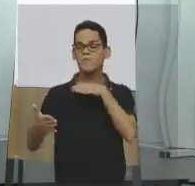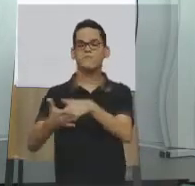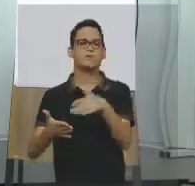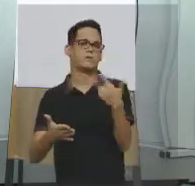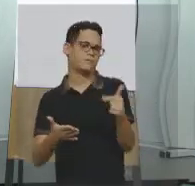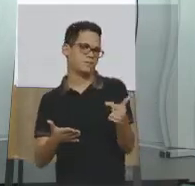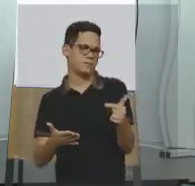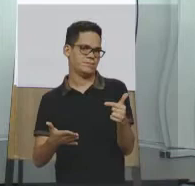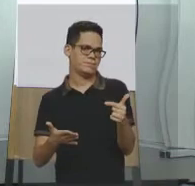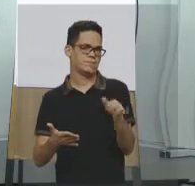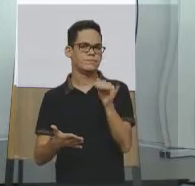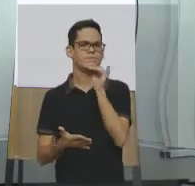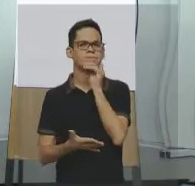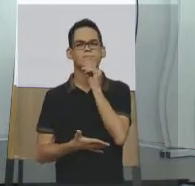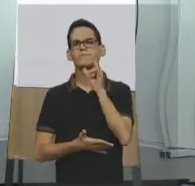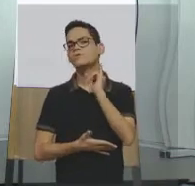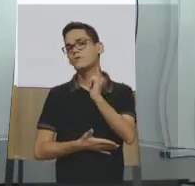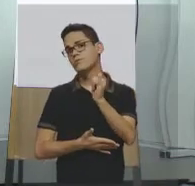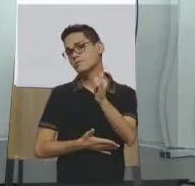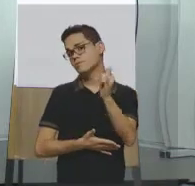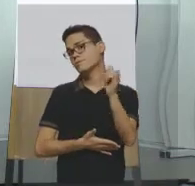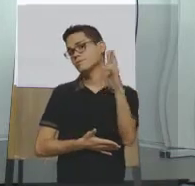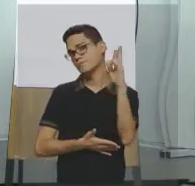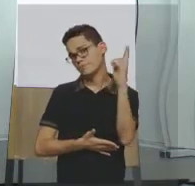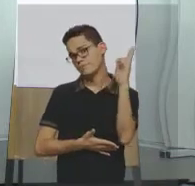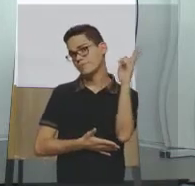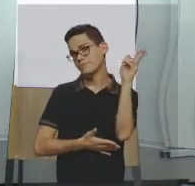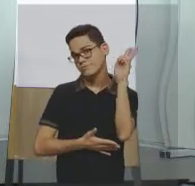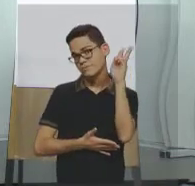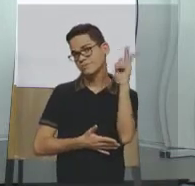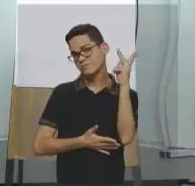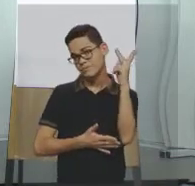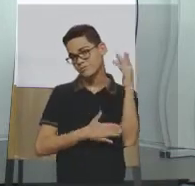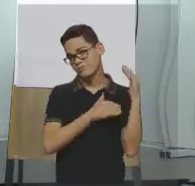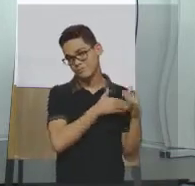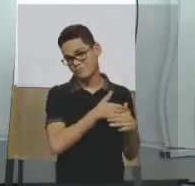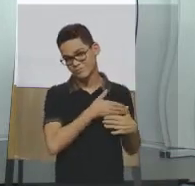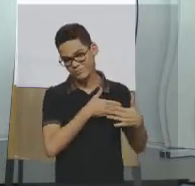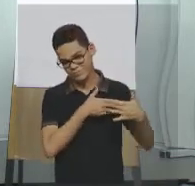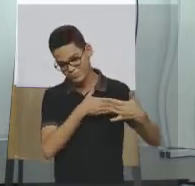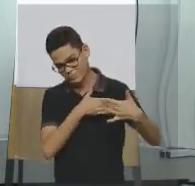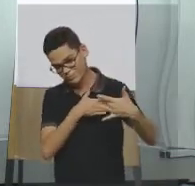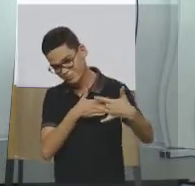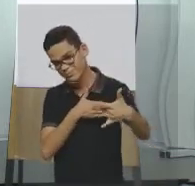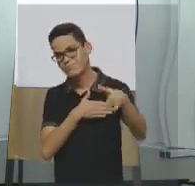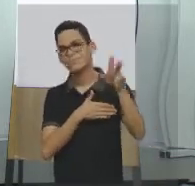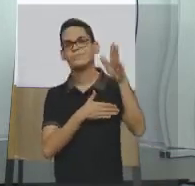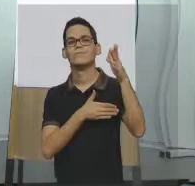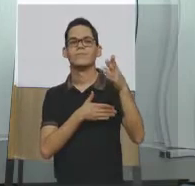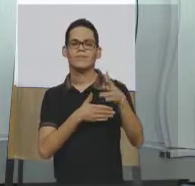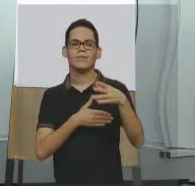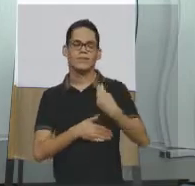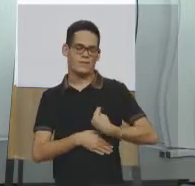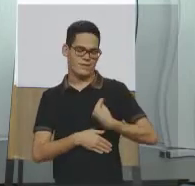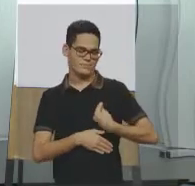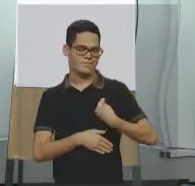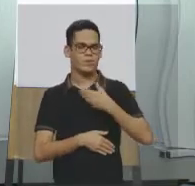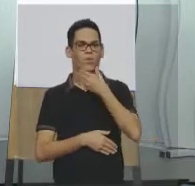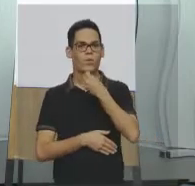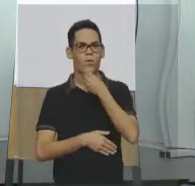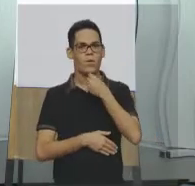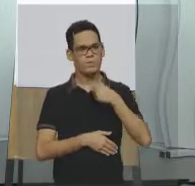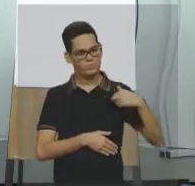quando eu falo de história, história existe desde que o homem existe. Então, historicamente, pensando na existência do ser humano, não